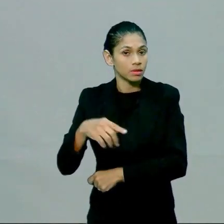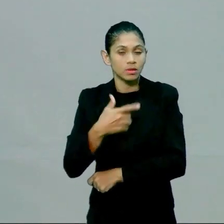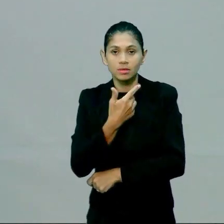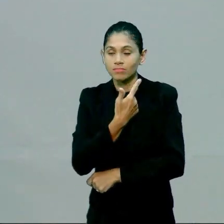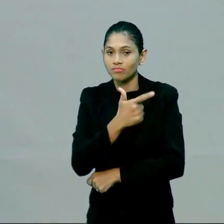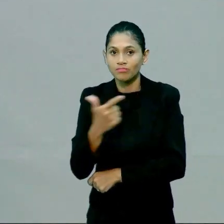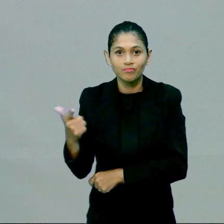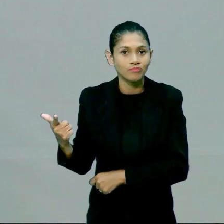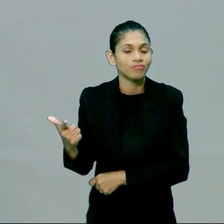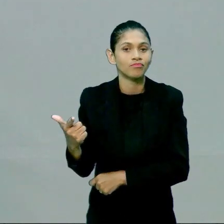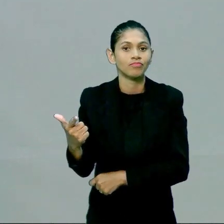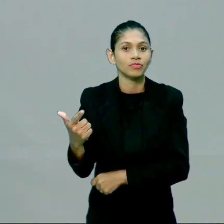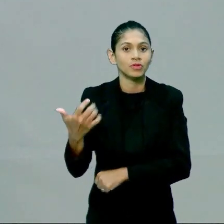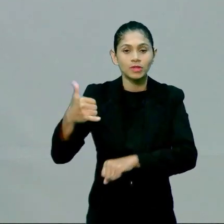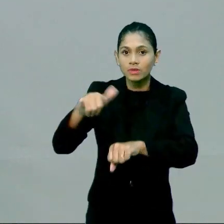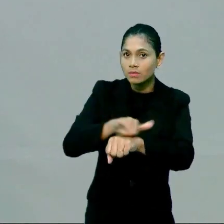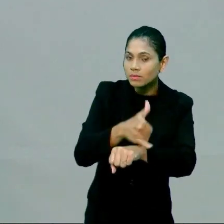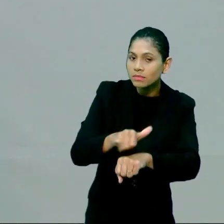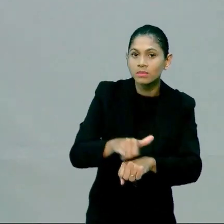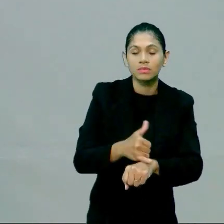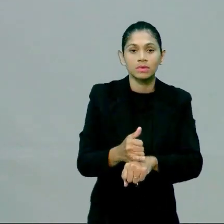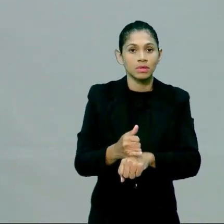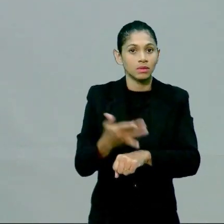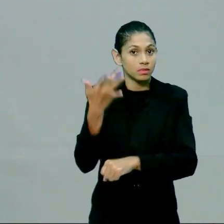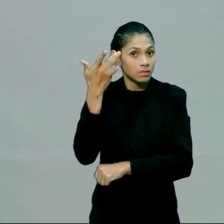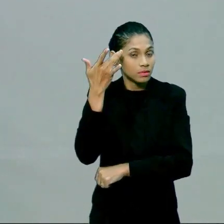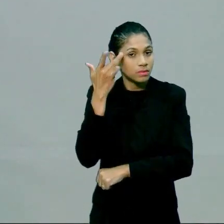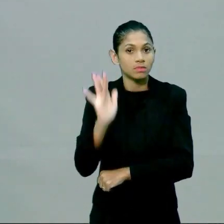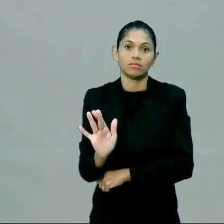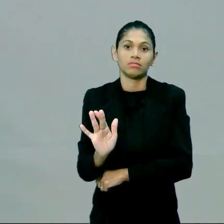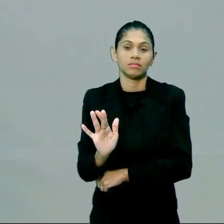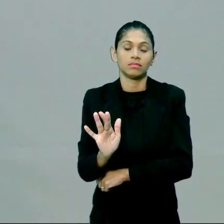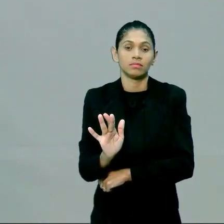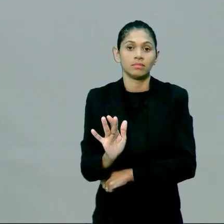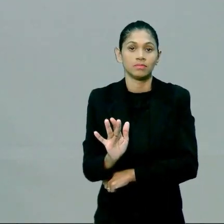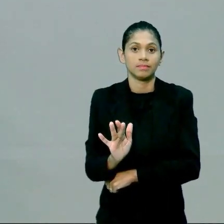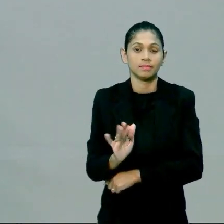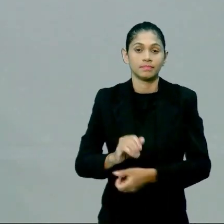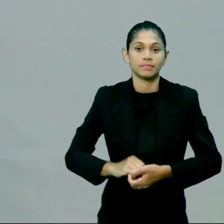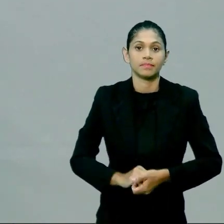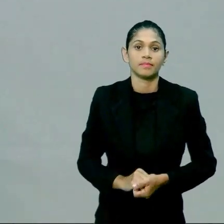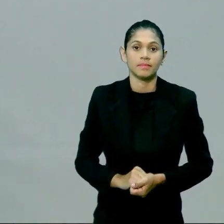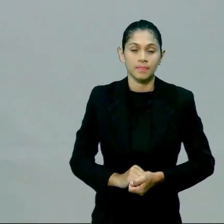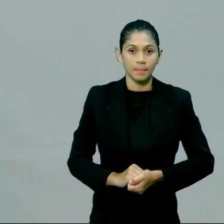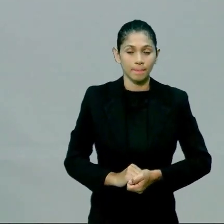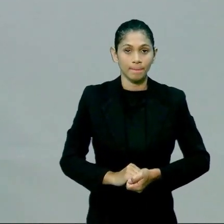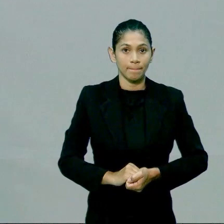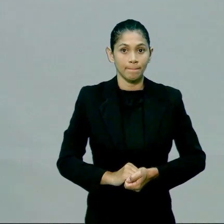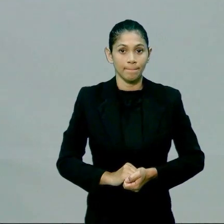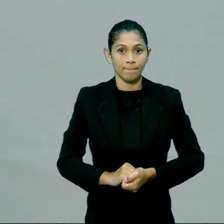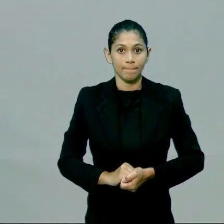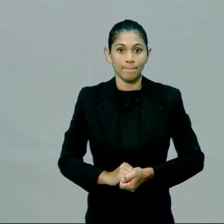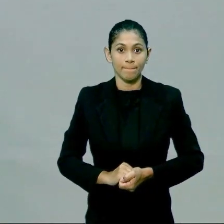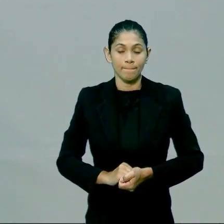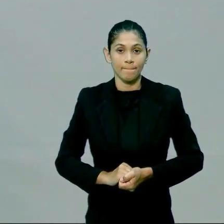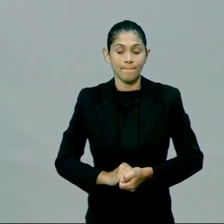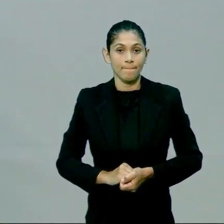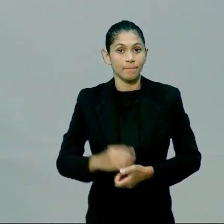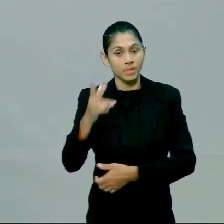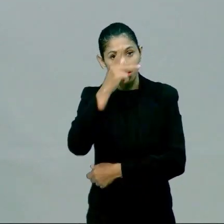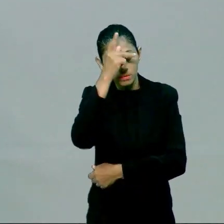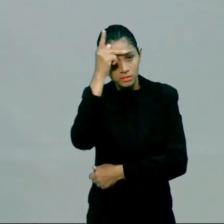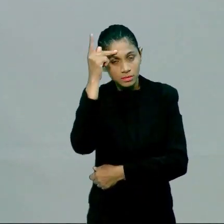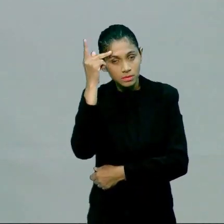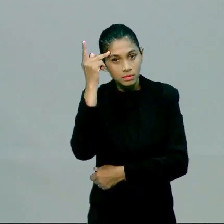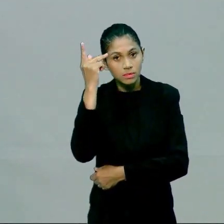ela só deu certo, ela só foi viabilizada e deu muito lucro devido à exploração dessa mão de obra, certo? As pessoas